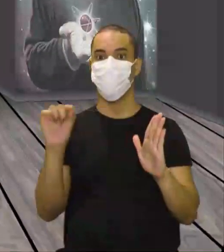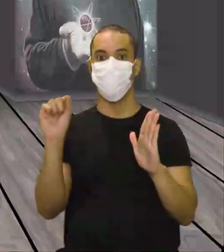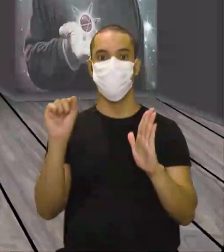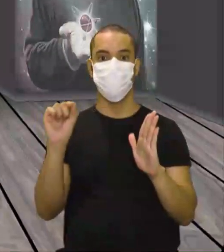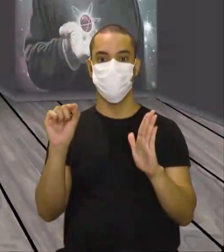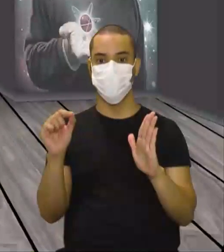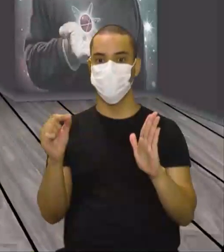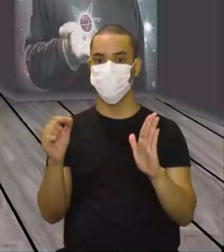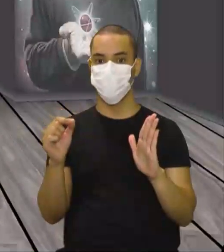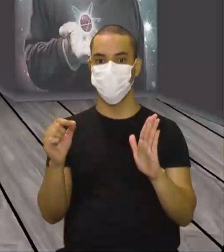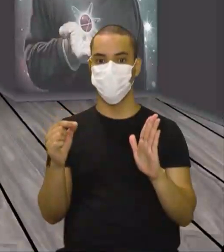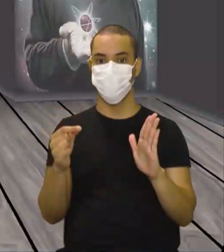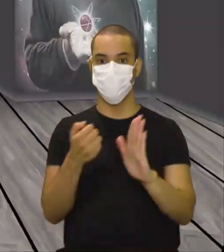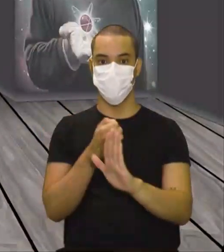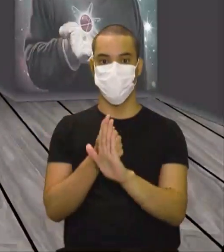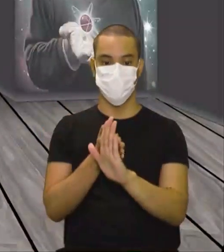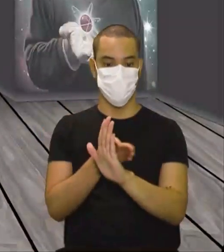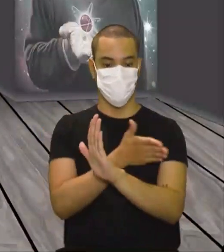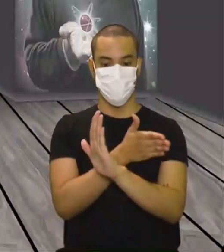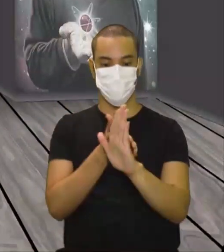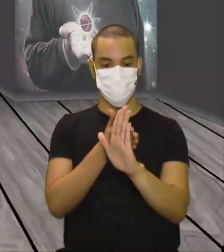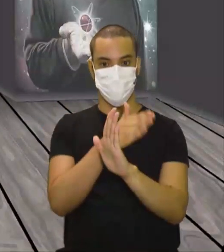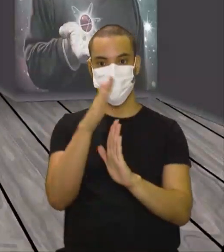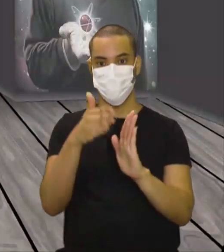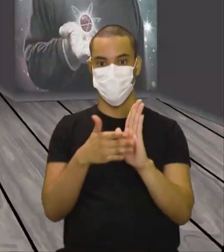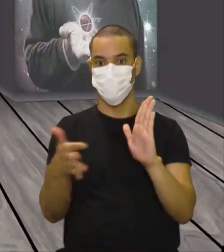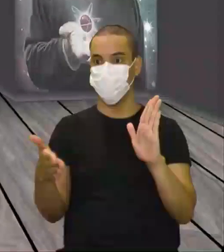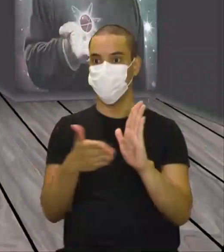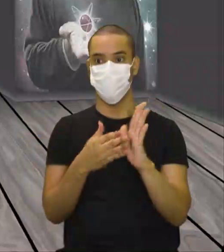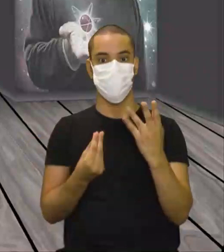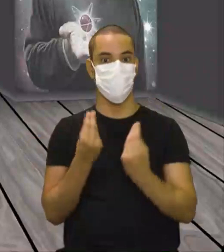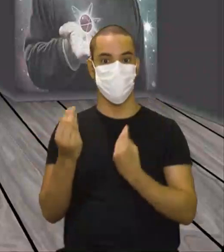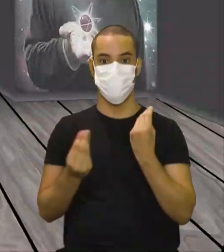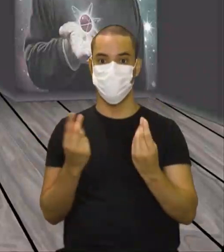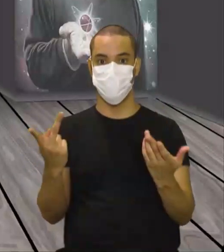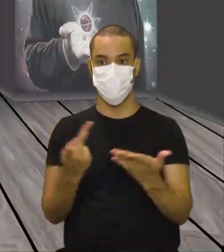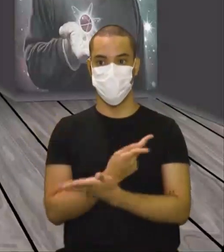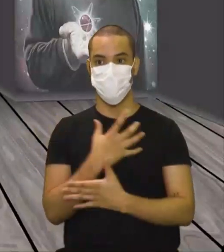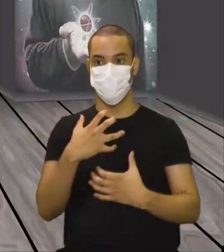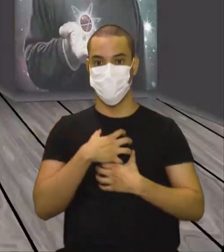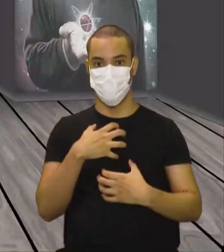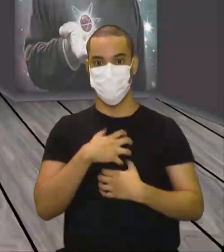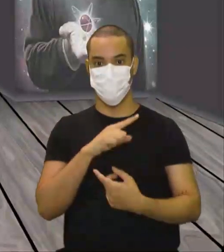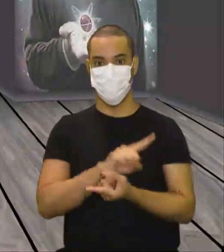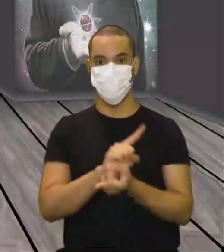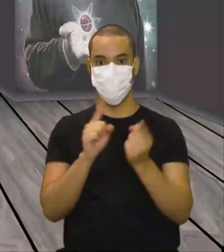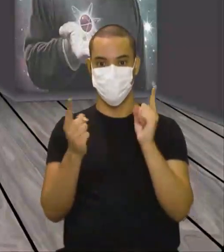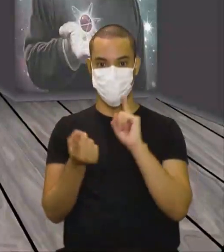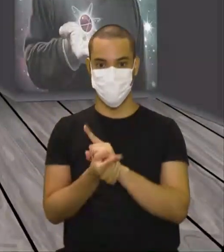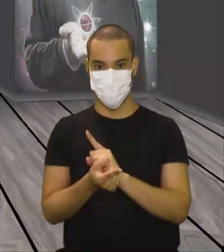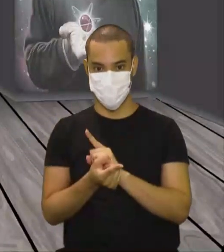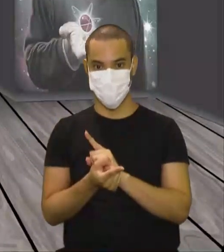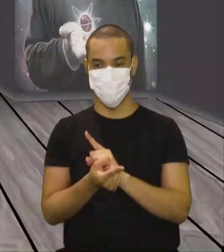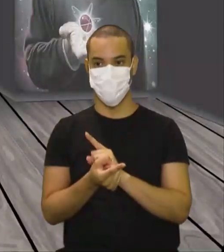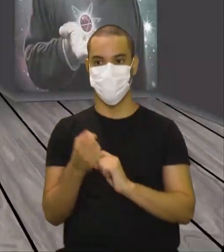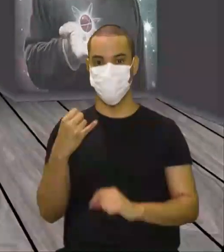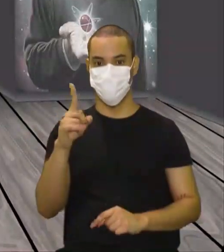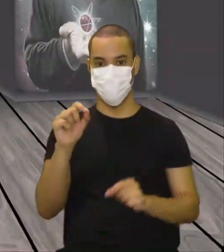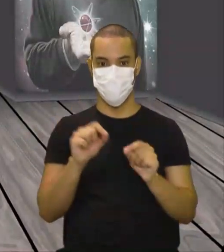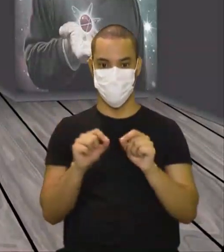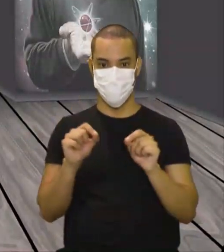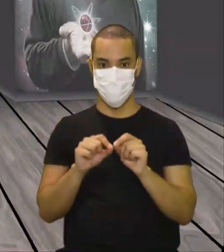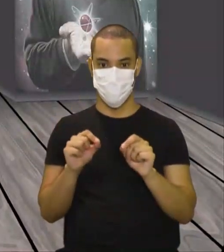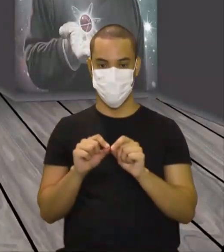quê? Para a costa, saindo para a costa da sua mão. Sentido oposto ao que seria se você